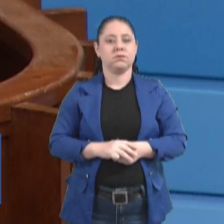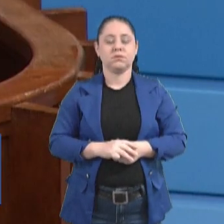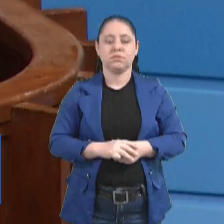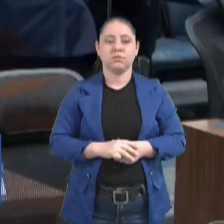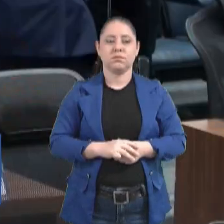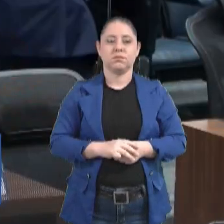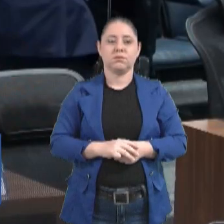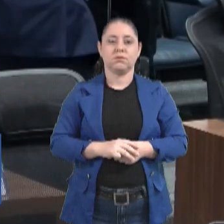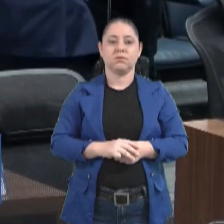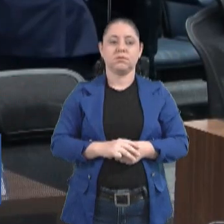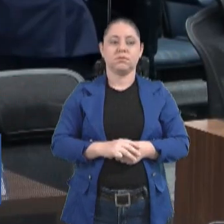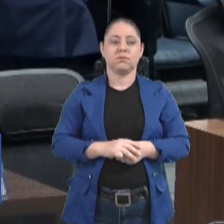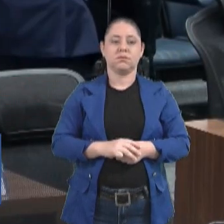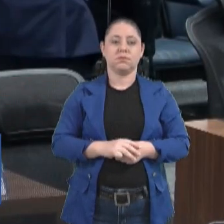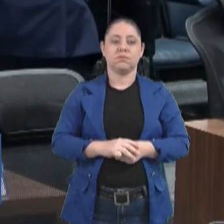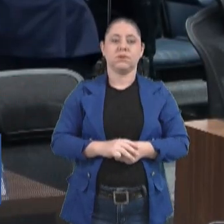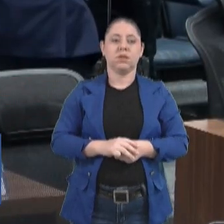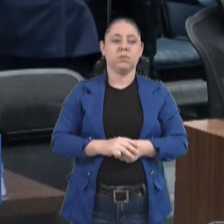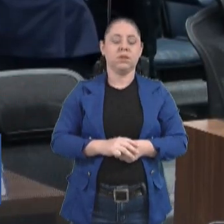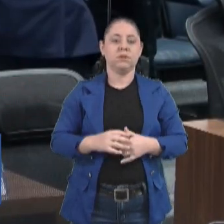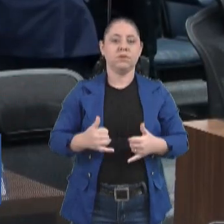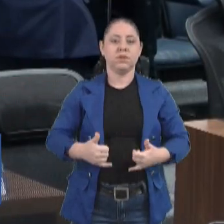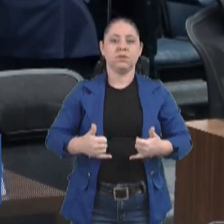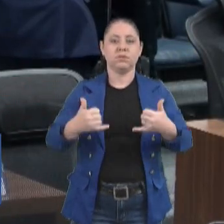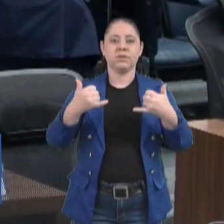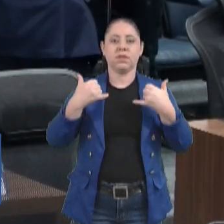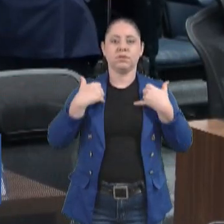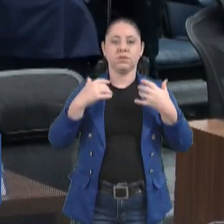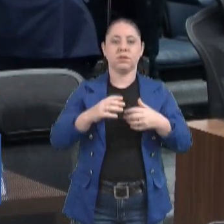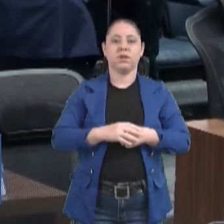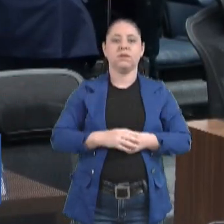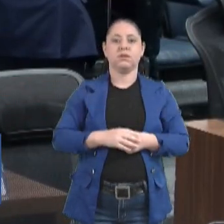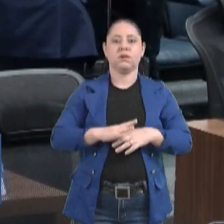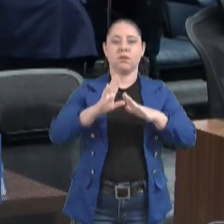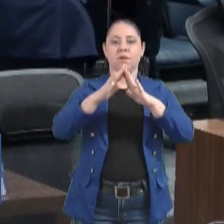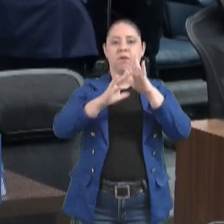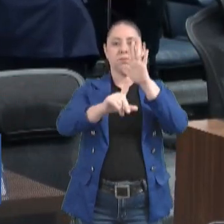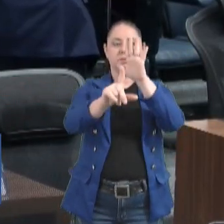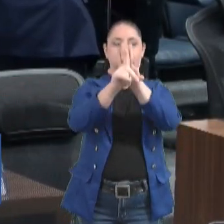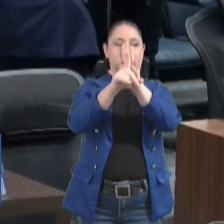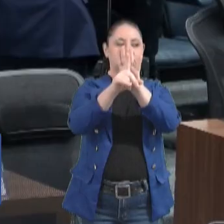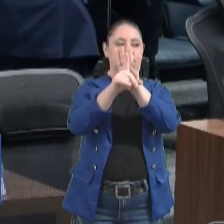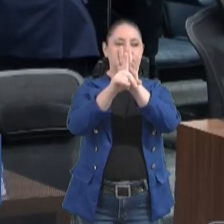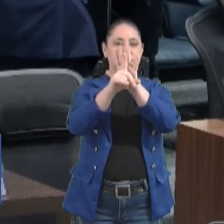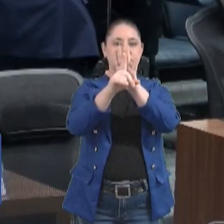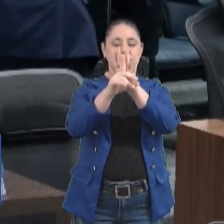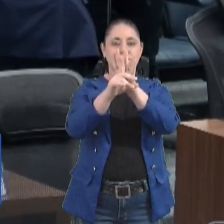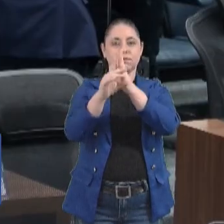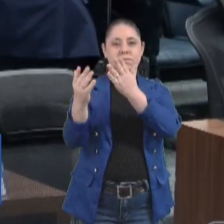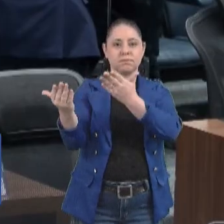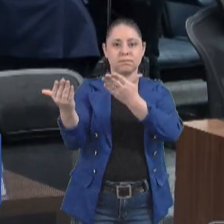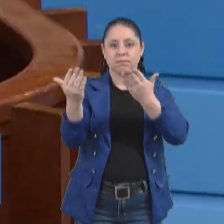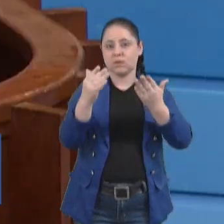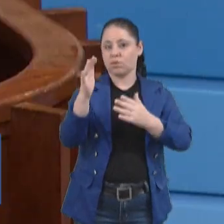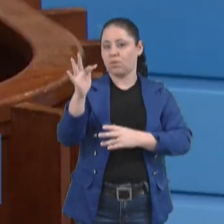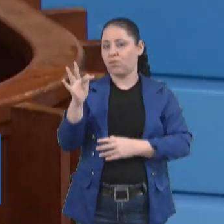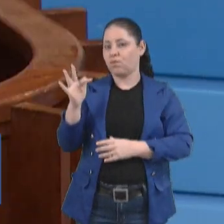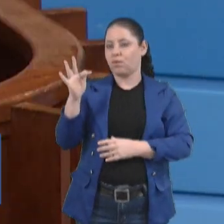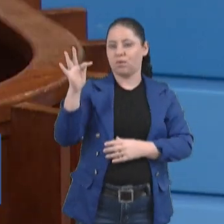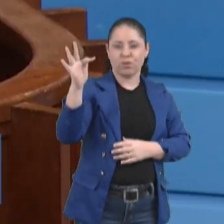Uniderp, é com muita honra e satisfação que essa Casa de Leis recebe os